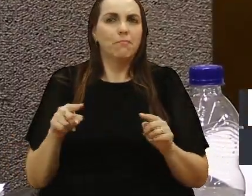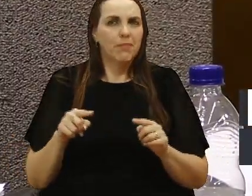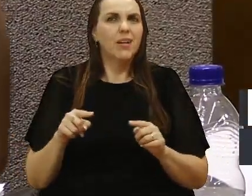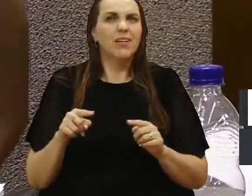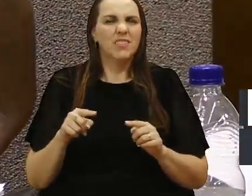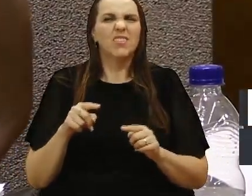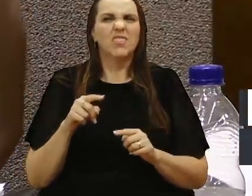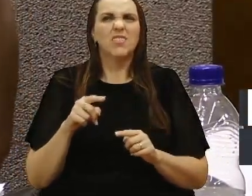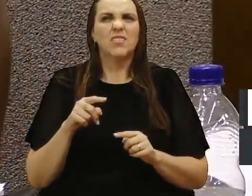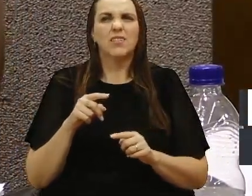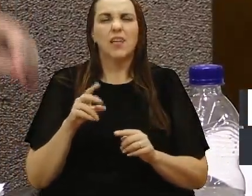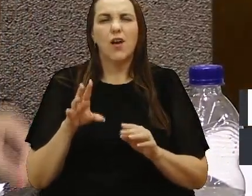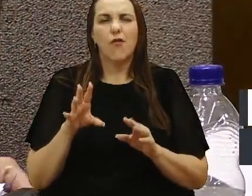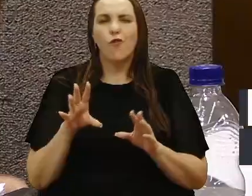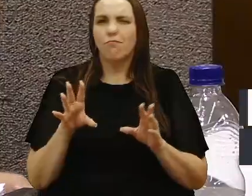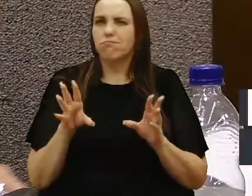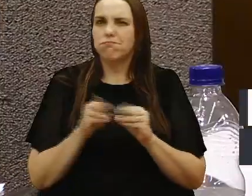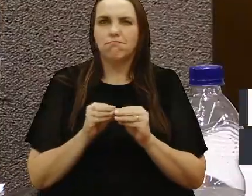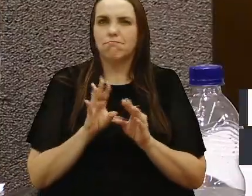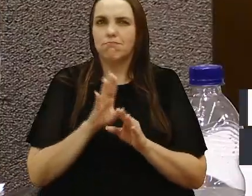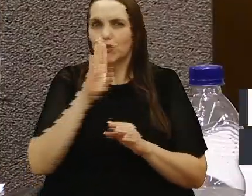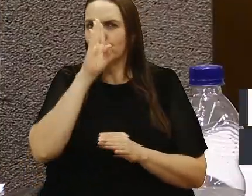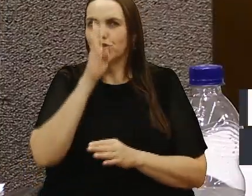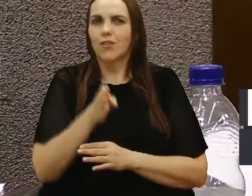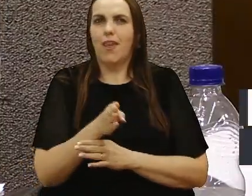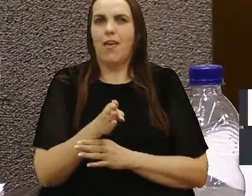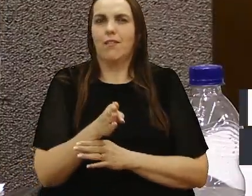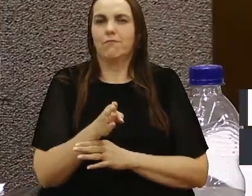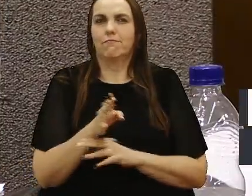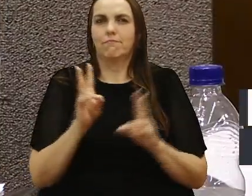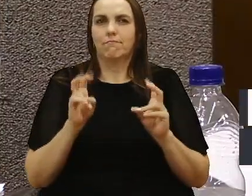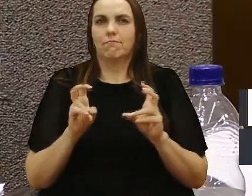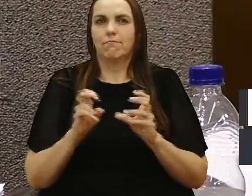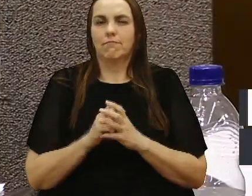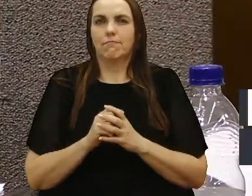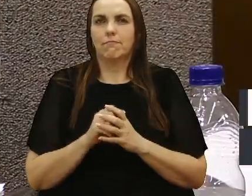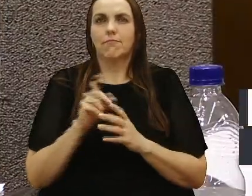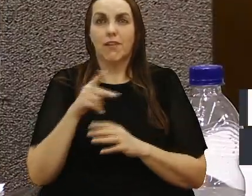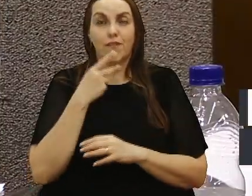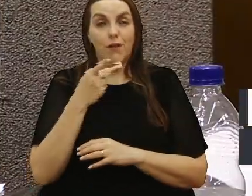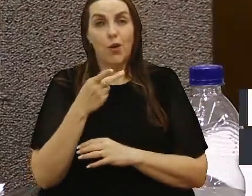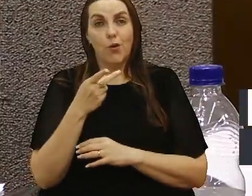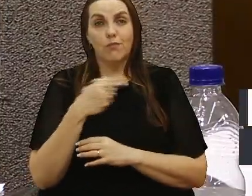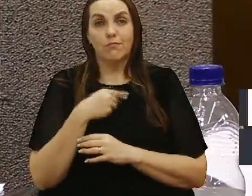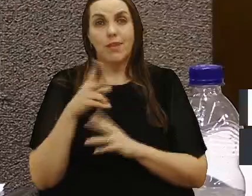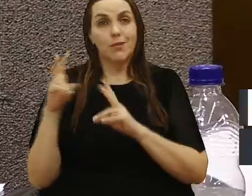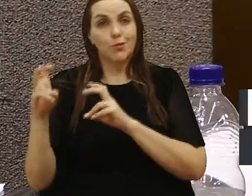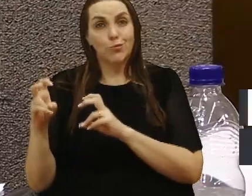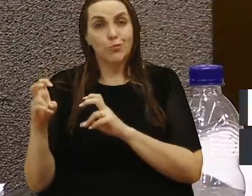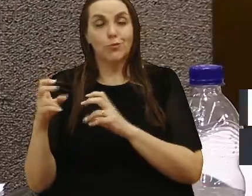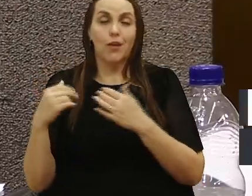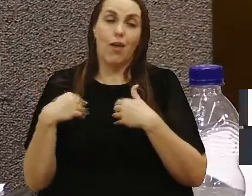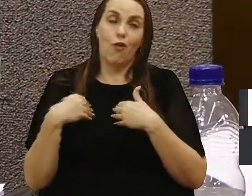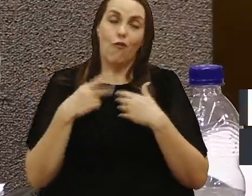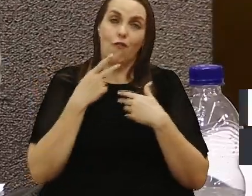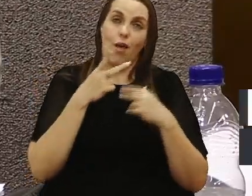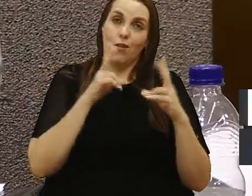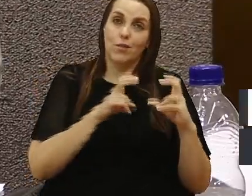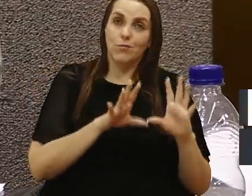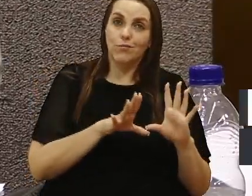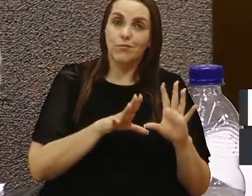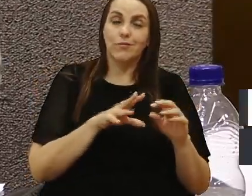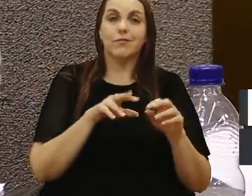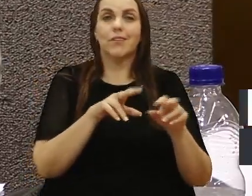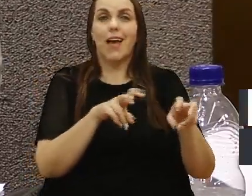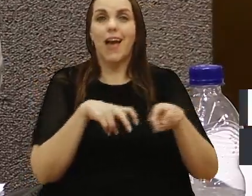bem direto numa questão. A senhora falou de uma questão, vou falar da outra envolvendo o agricultor.